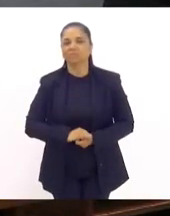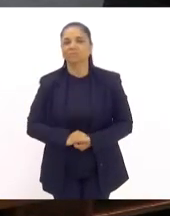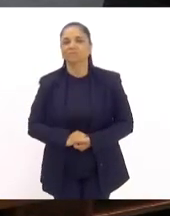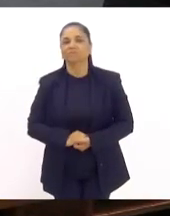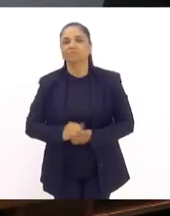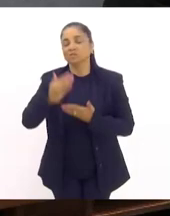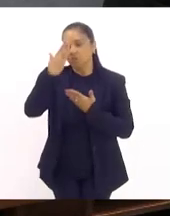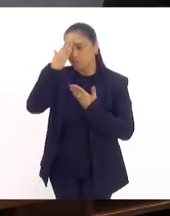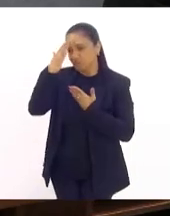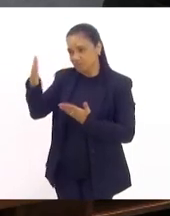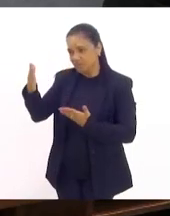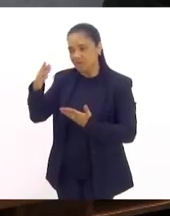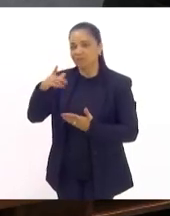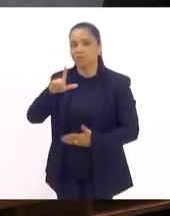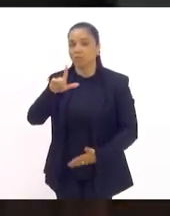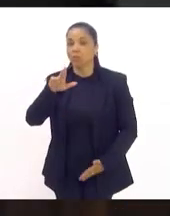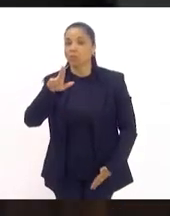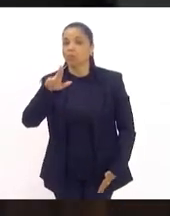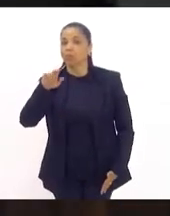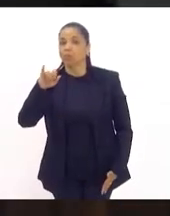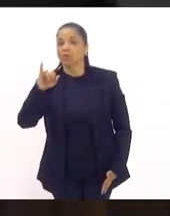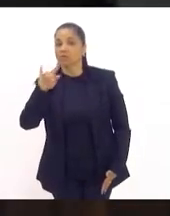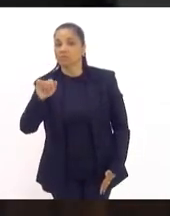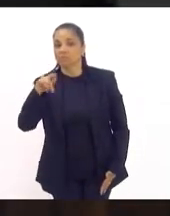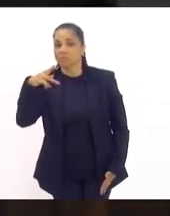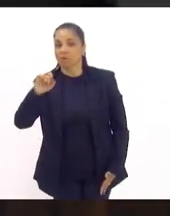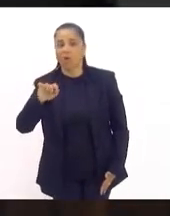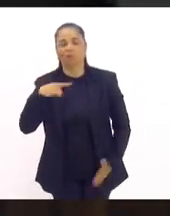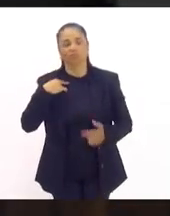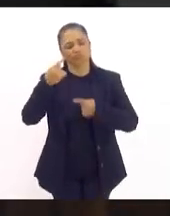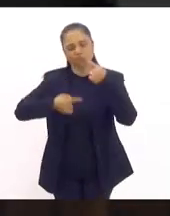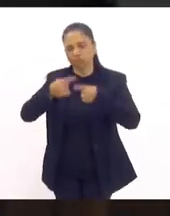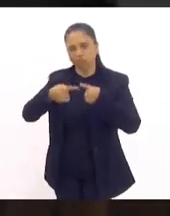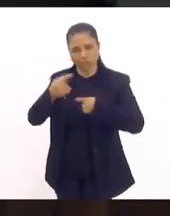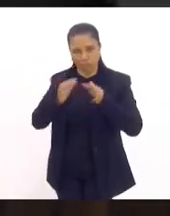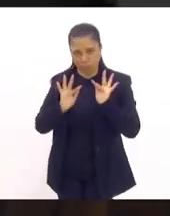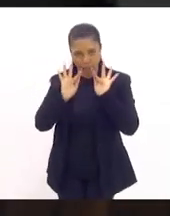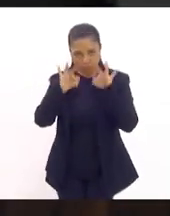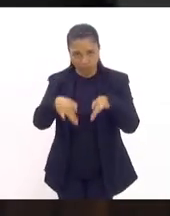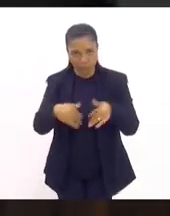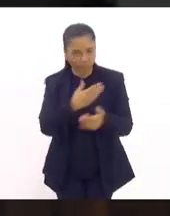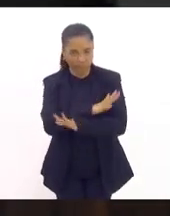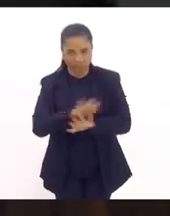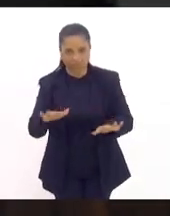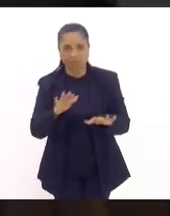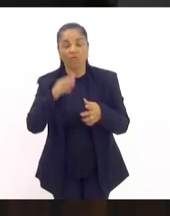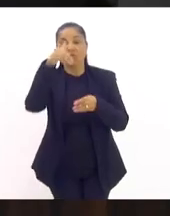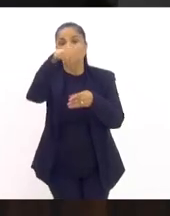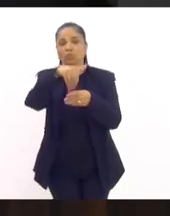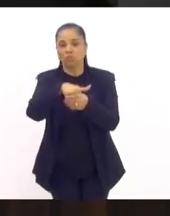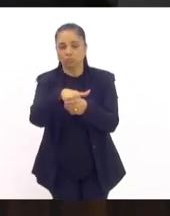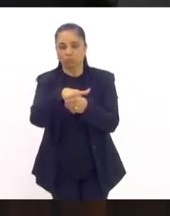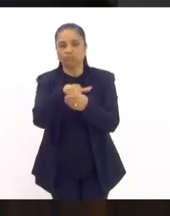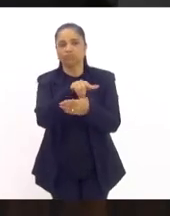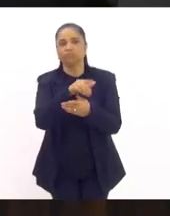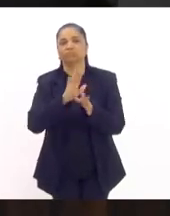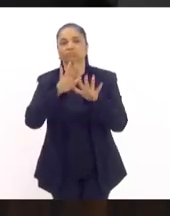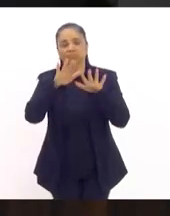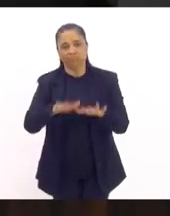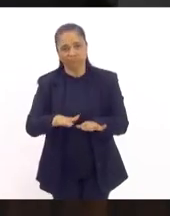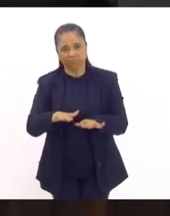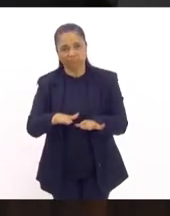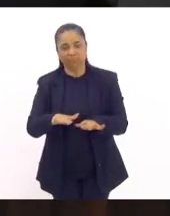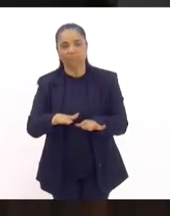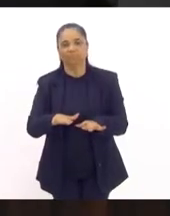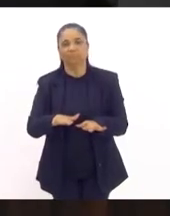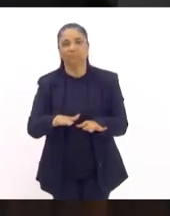Obrigado, deputado Luiz Paulo. Não havendo mais quem queira discutir, encerrada a discussão. Em votação, senhores que aprovam, permaneçam como estão.